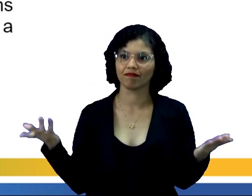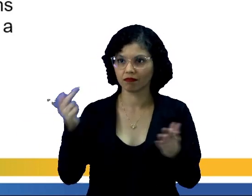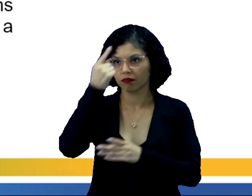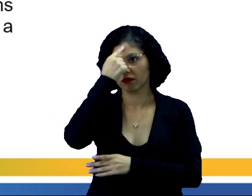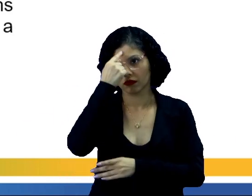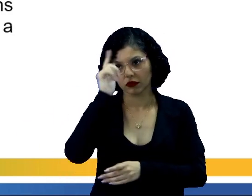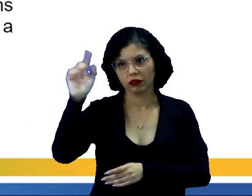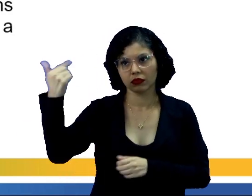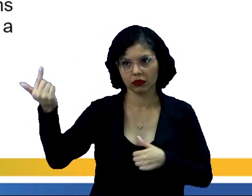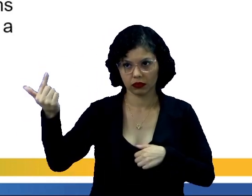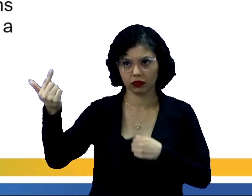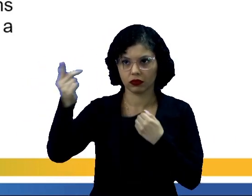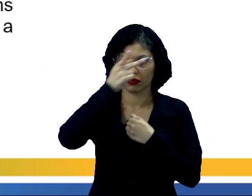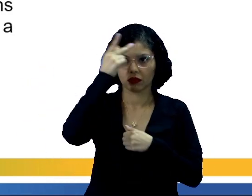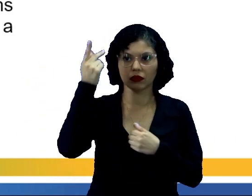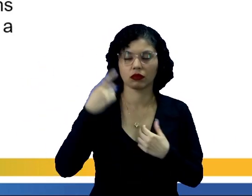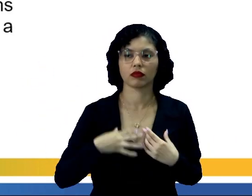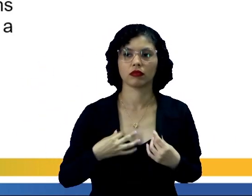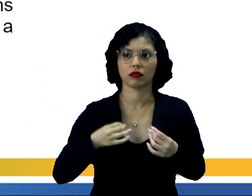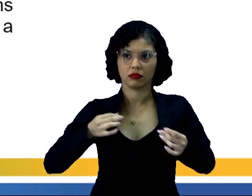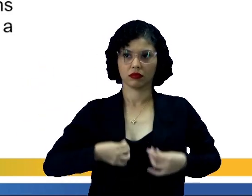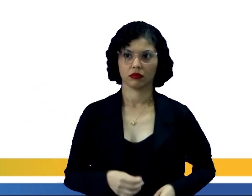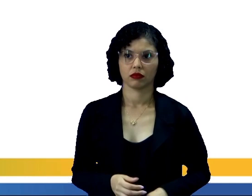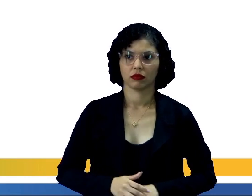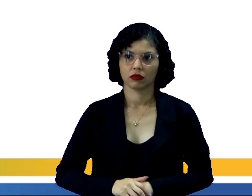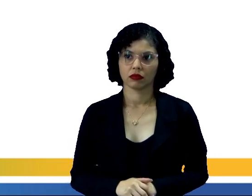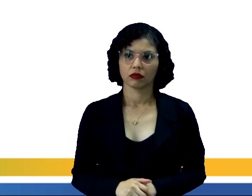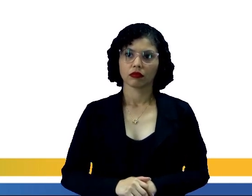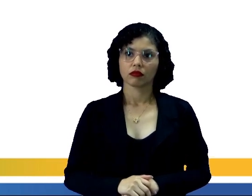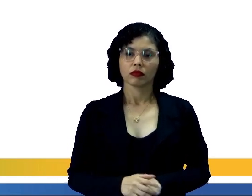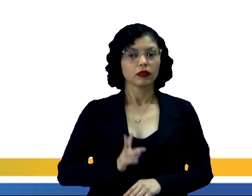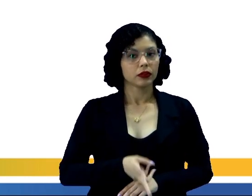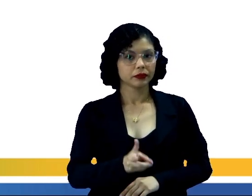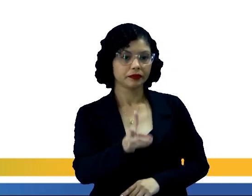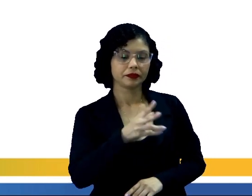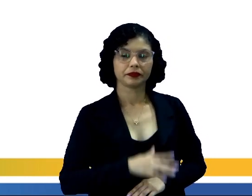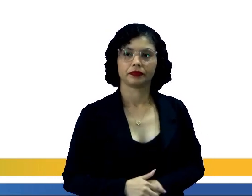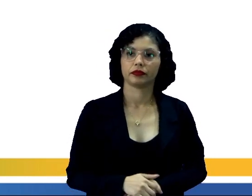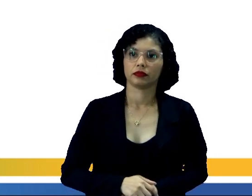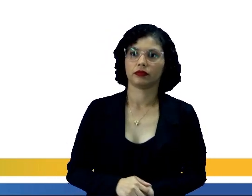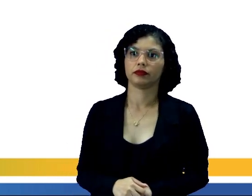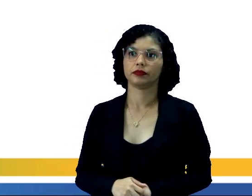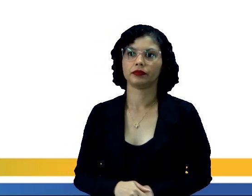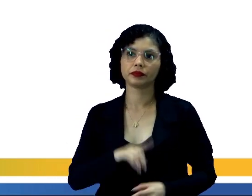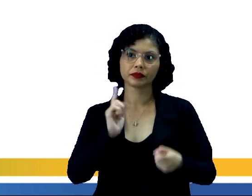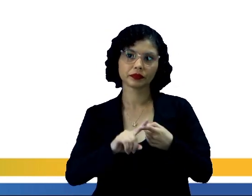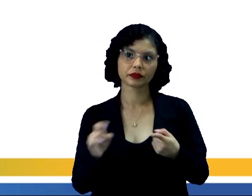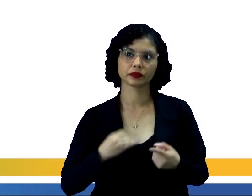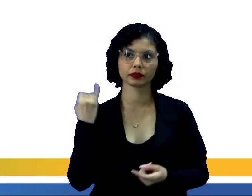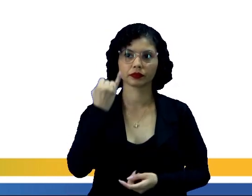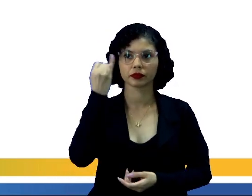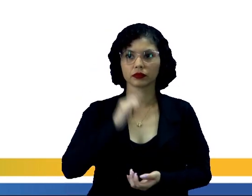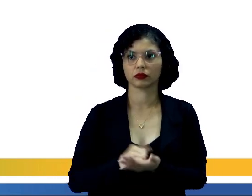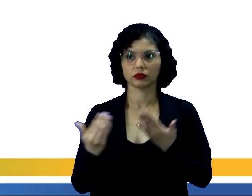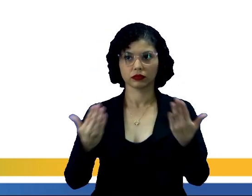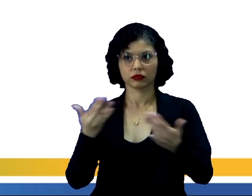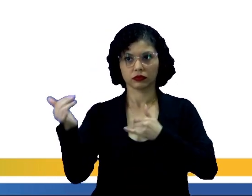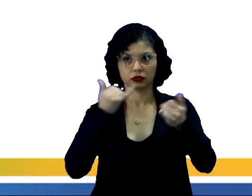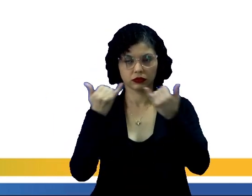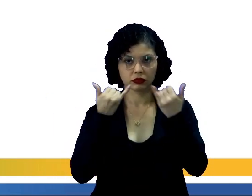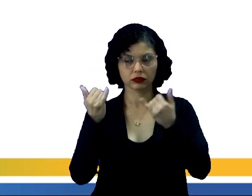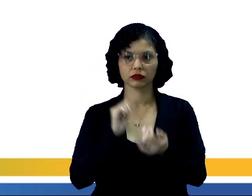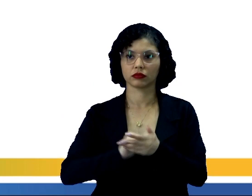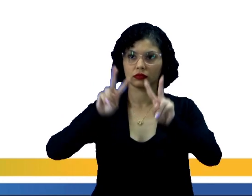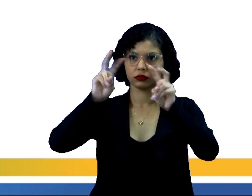de pensamento e decisão das pessoas, tá? Continuando, por que é importante